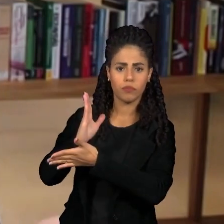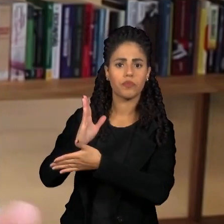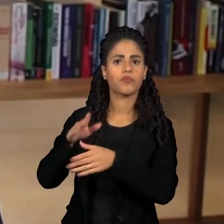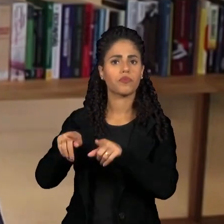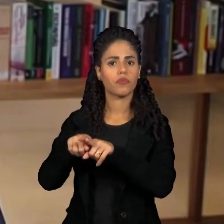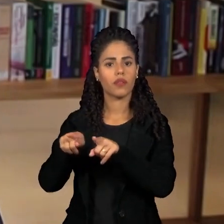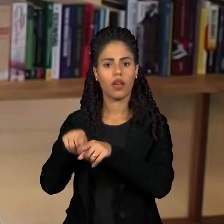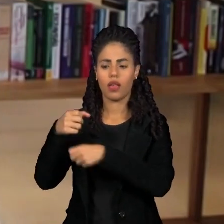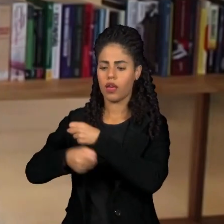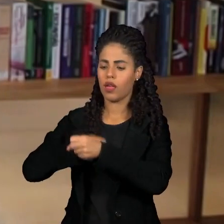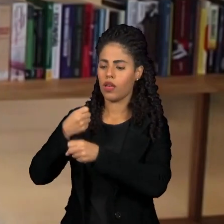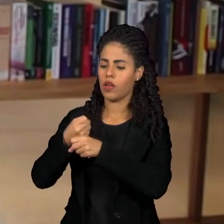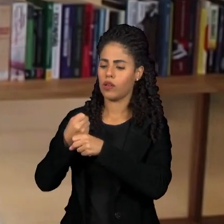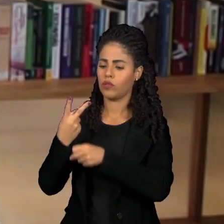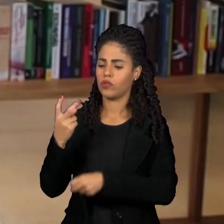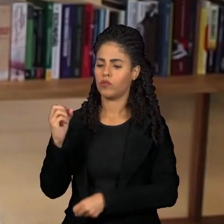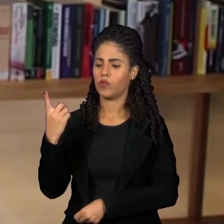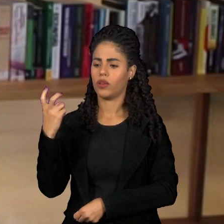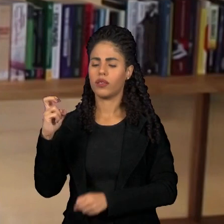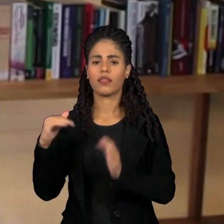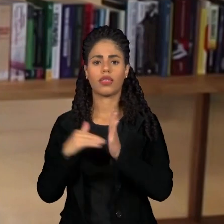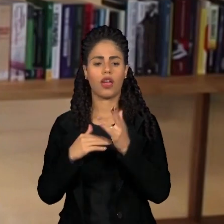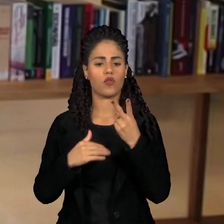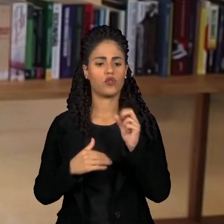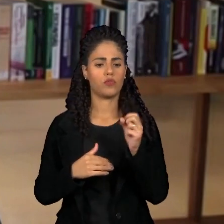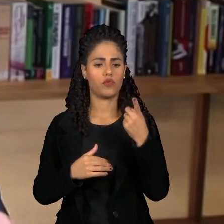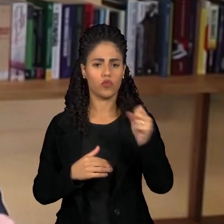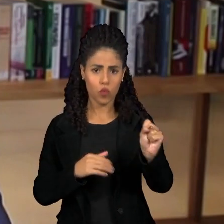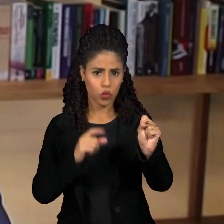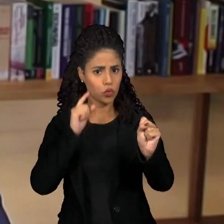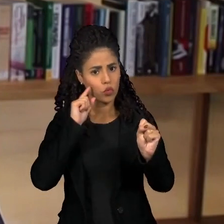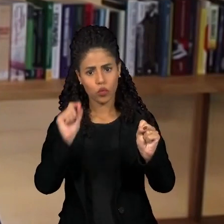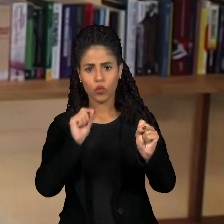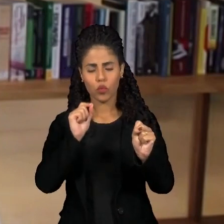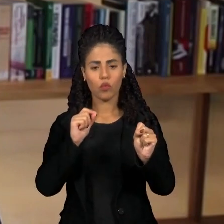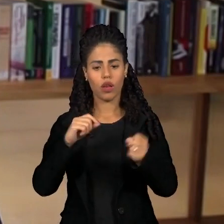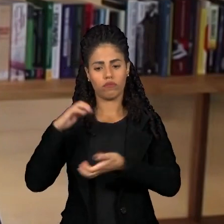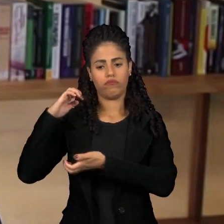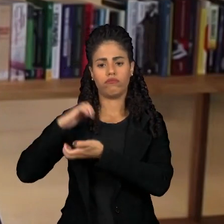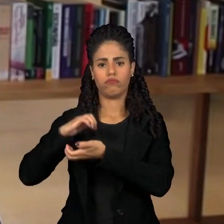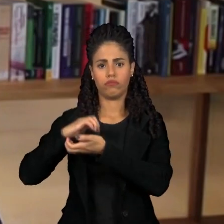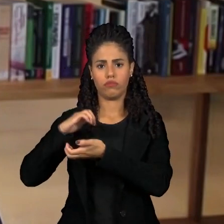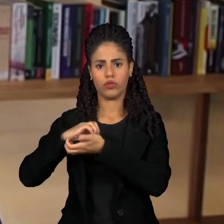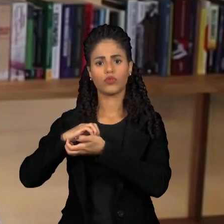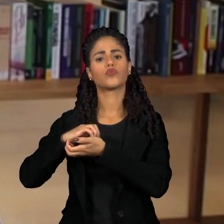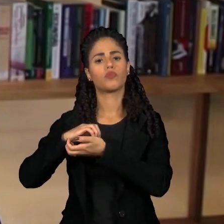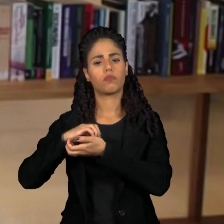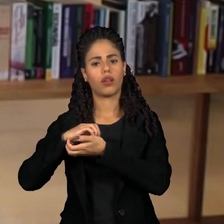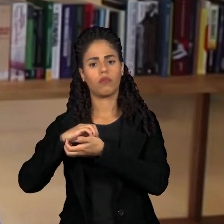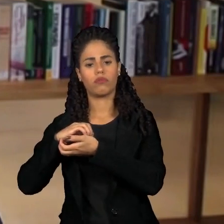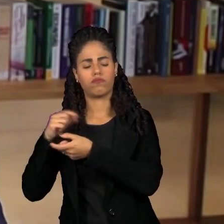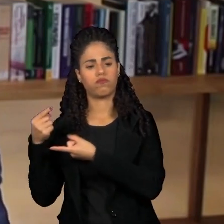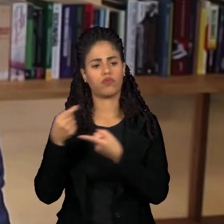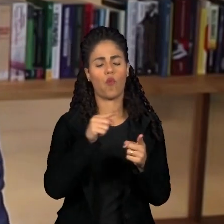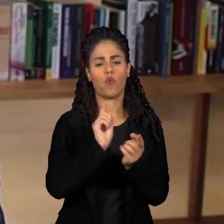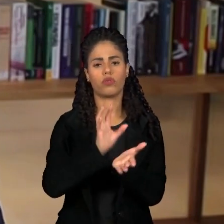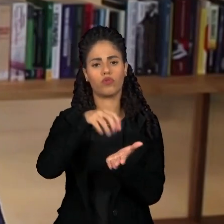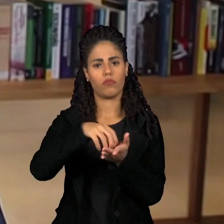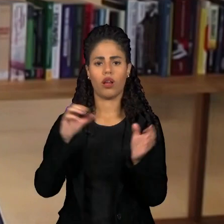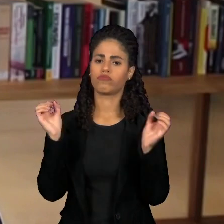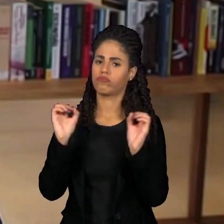de 2015 até 2018, o Supremo ele não enfrentou profundamente o Centrão, eventualmente um ou outro